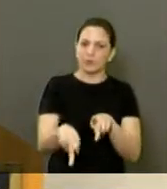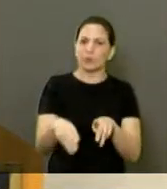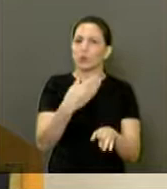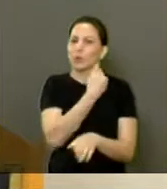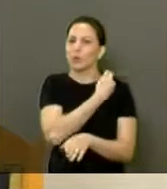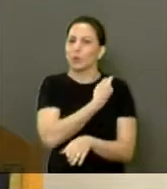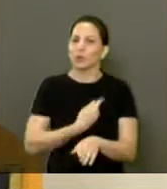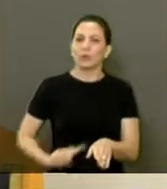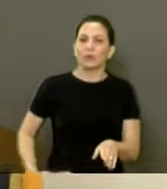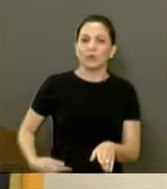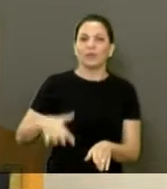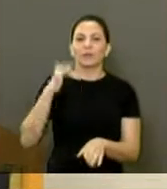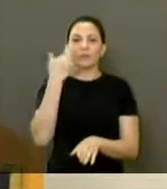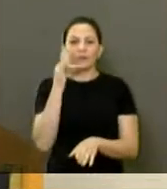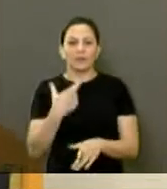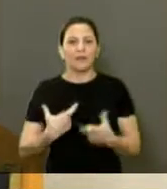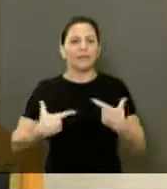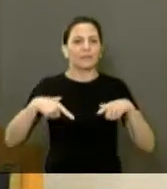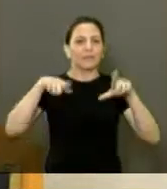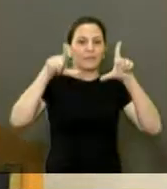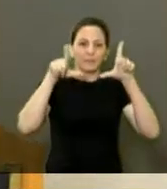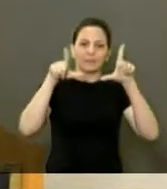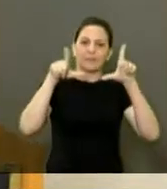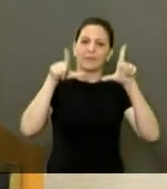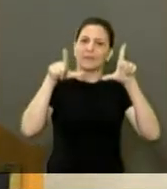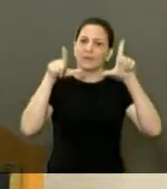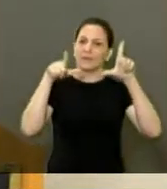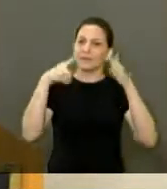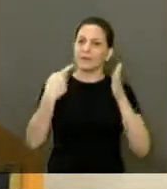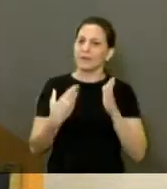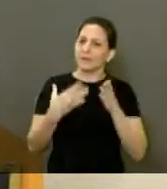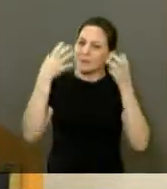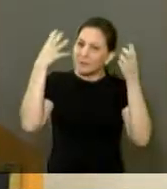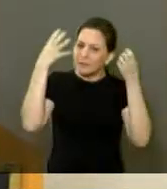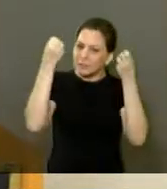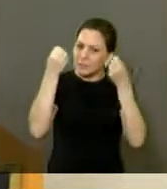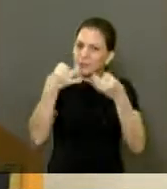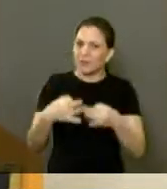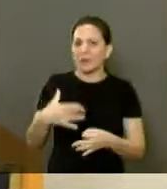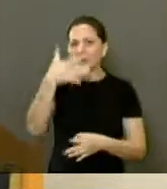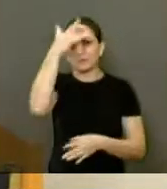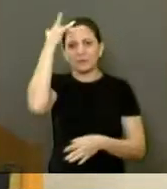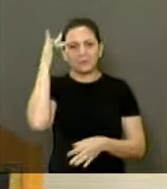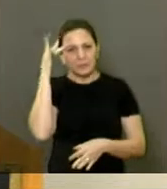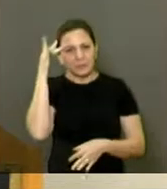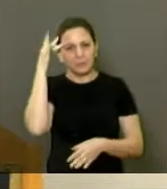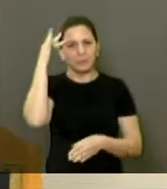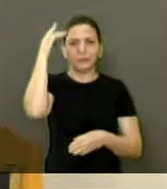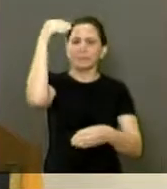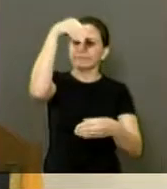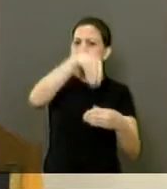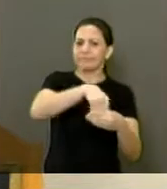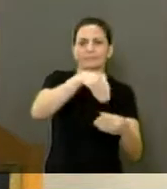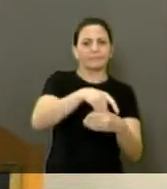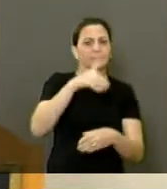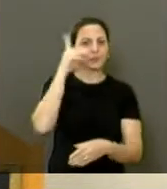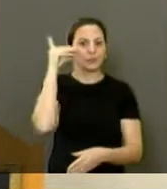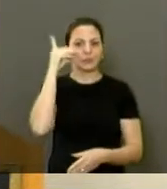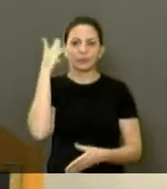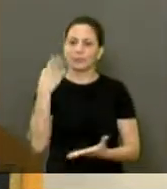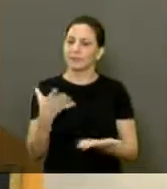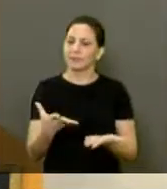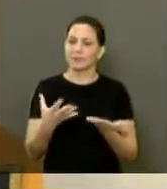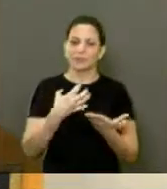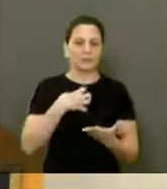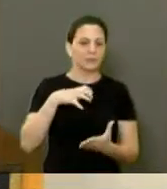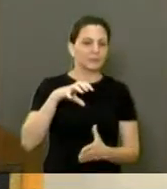governo federal, na TV, em rede nacional, dizer que as pessoas que estão na rua não votaram na Dilma. Sinto muito, a gente